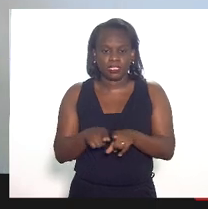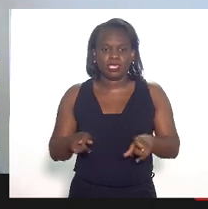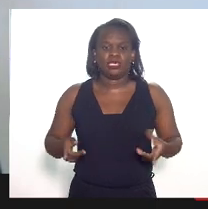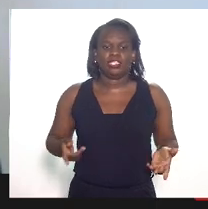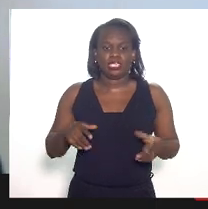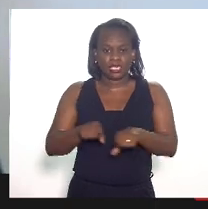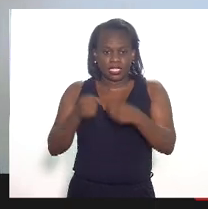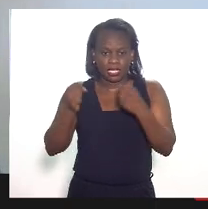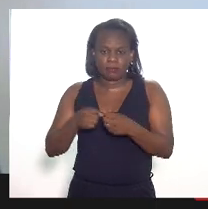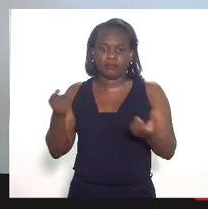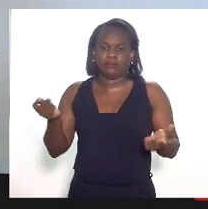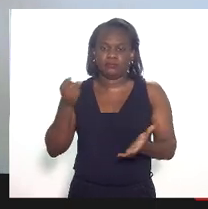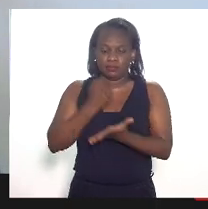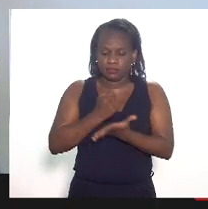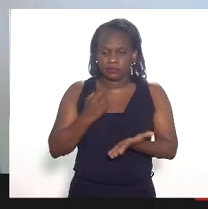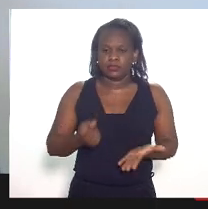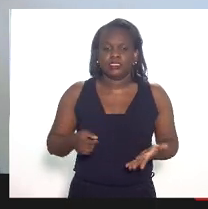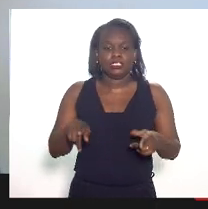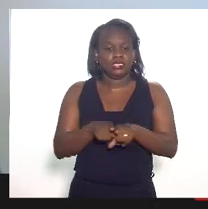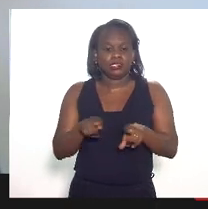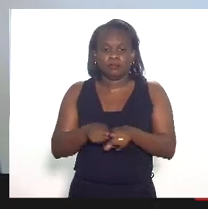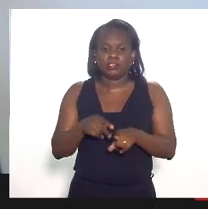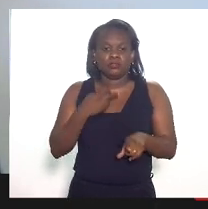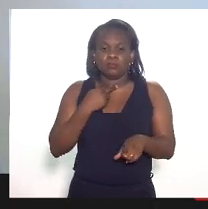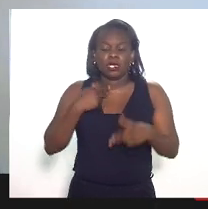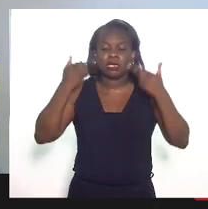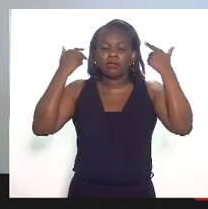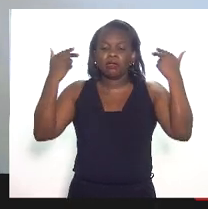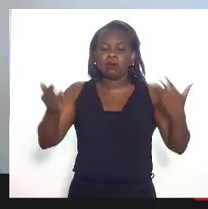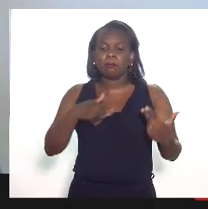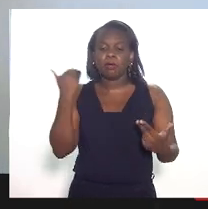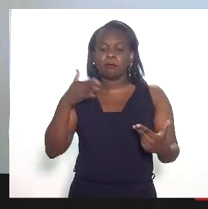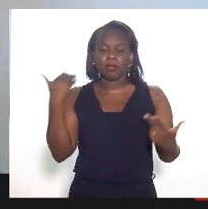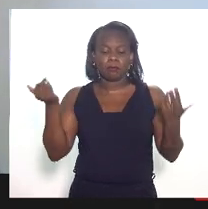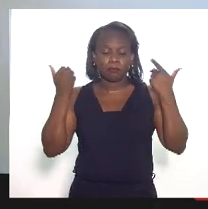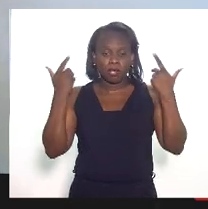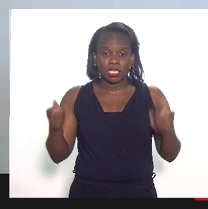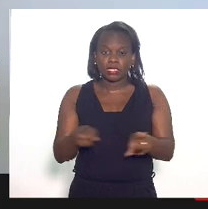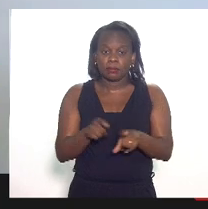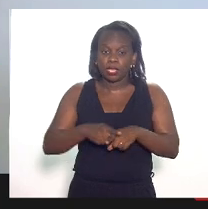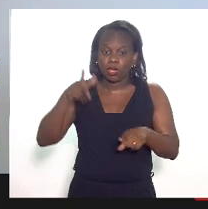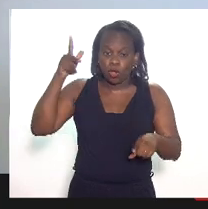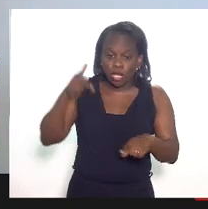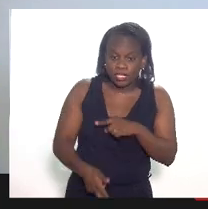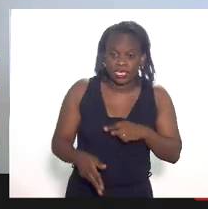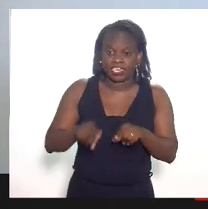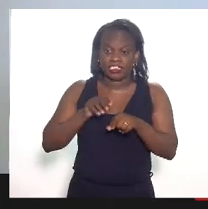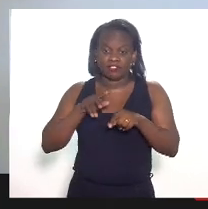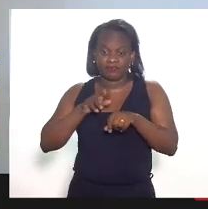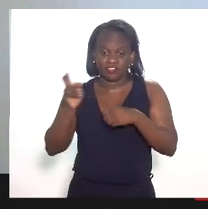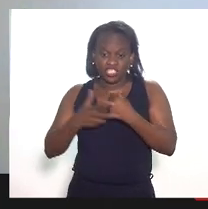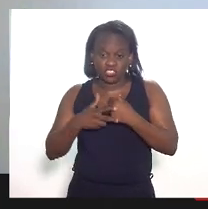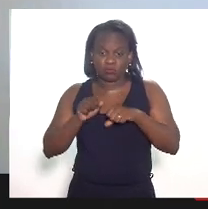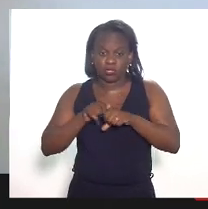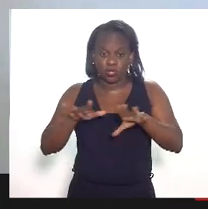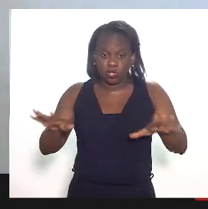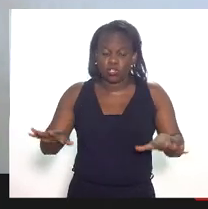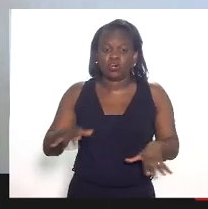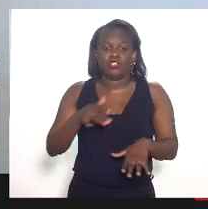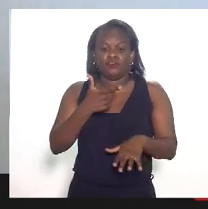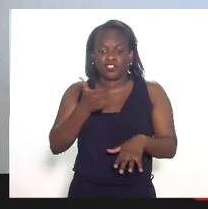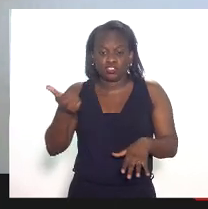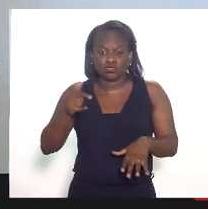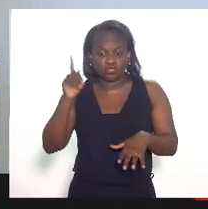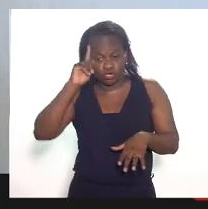de patentes. Não podemos naturalizar as mortes e precisamos cortar a transmissão do vírus com lockdown de 21